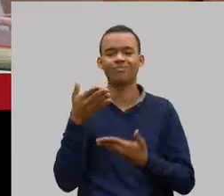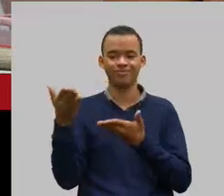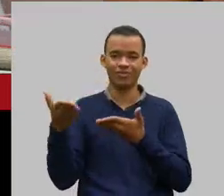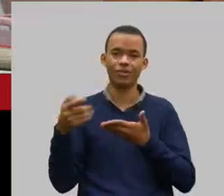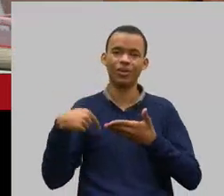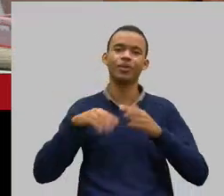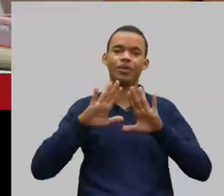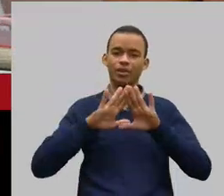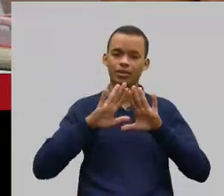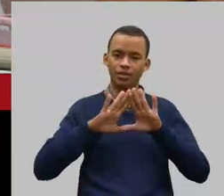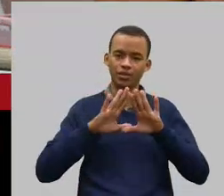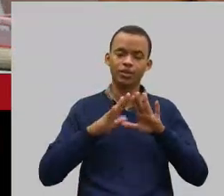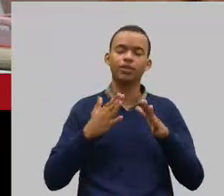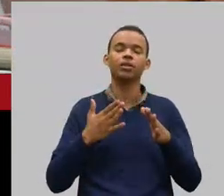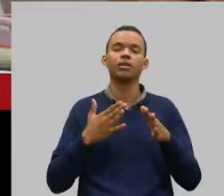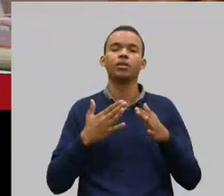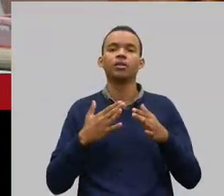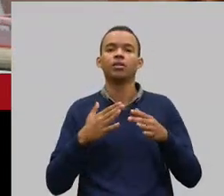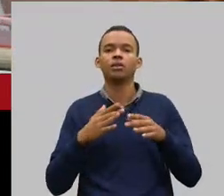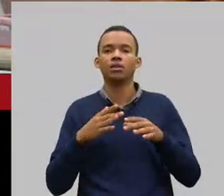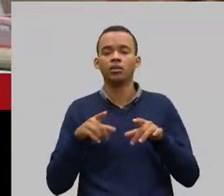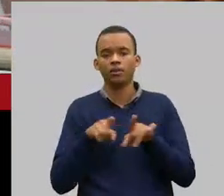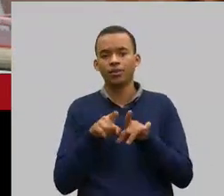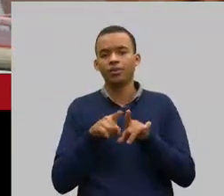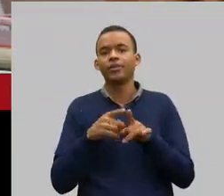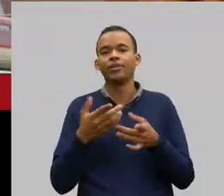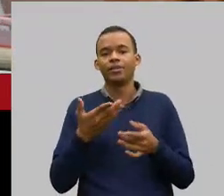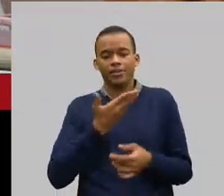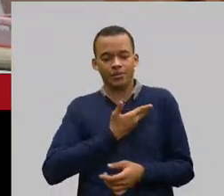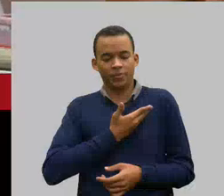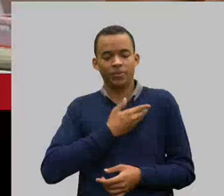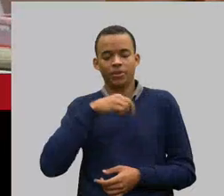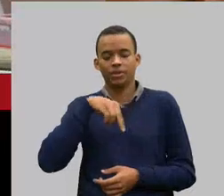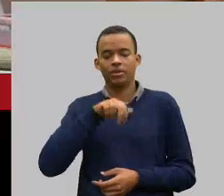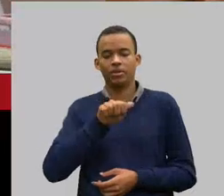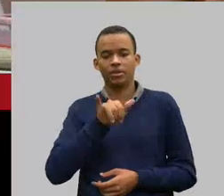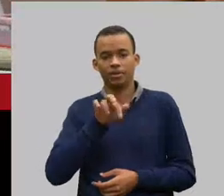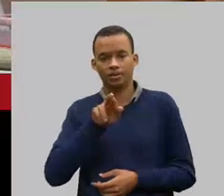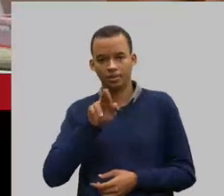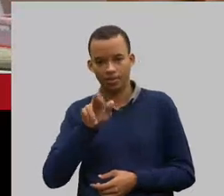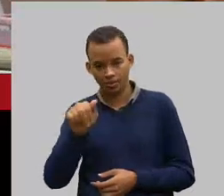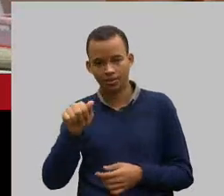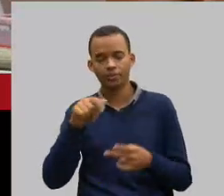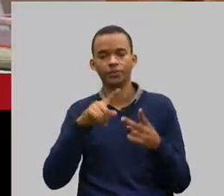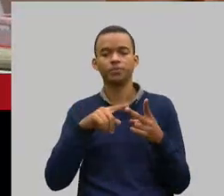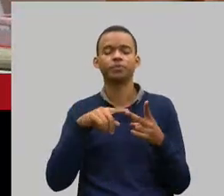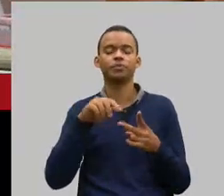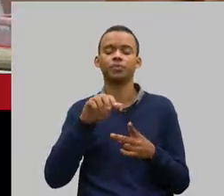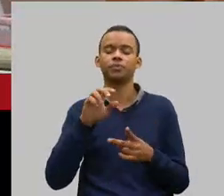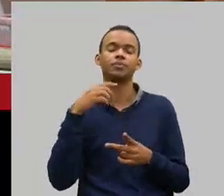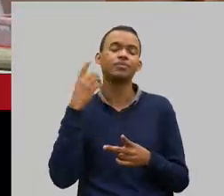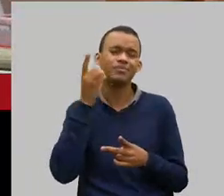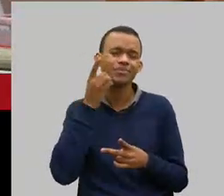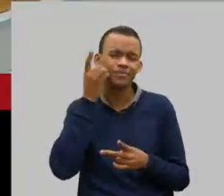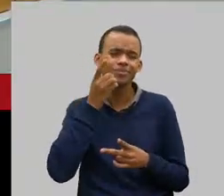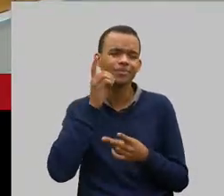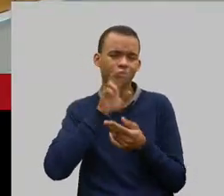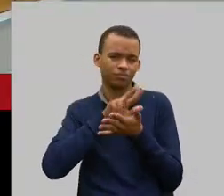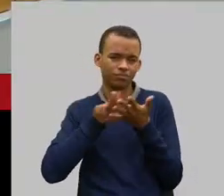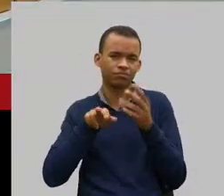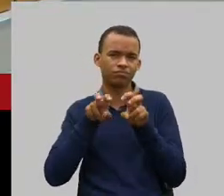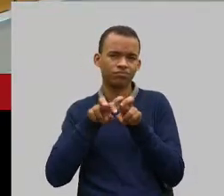Assembleia Legislativa minha grande amiga naara deputada Deputado ar Deputado Arantes